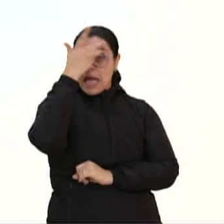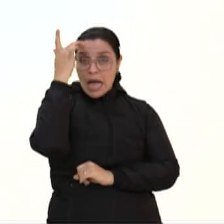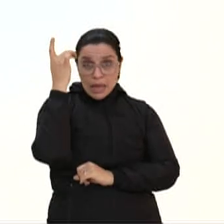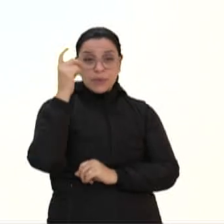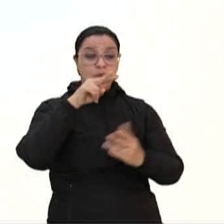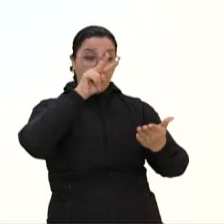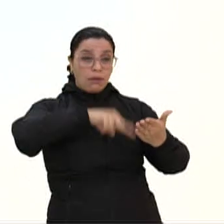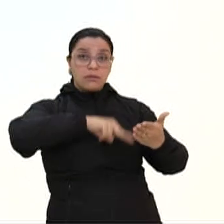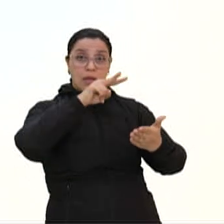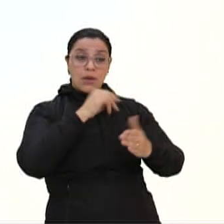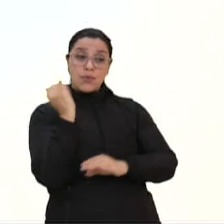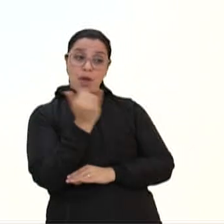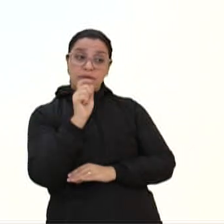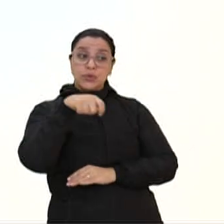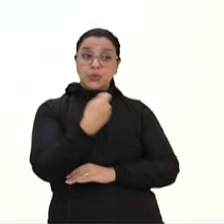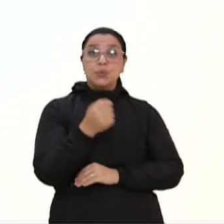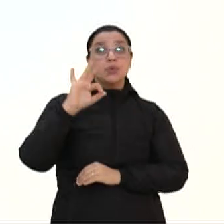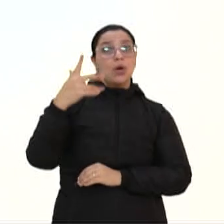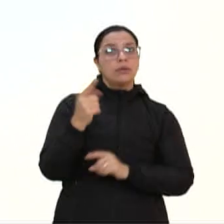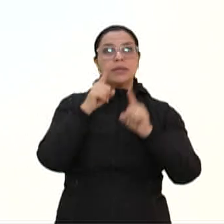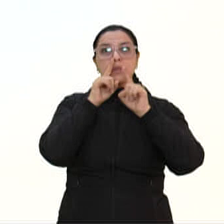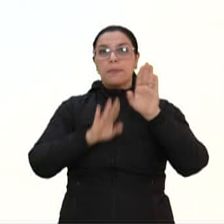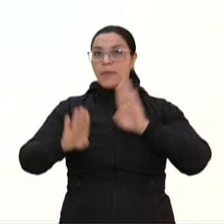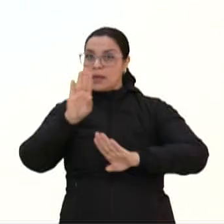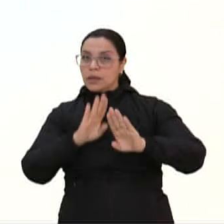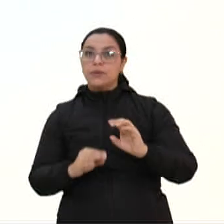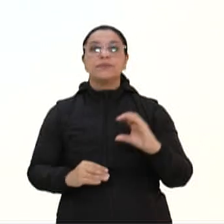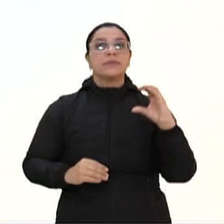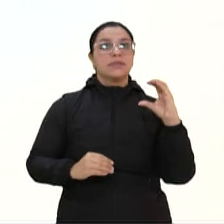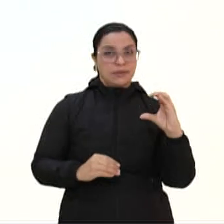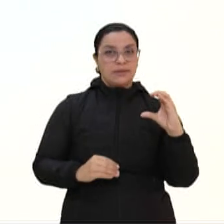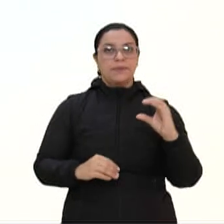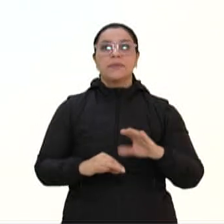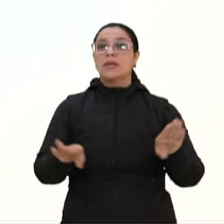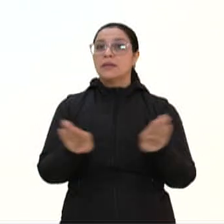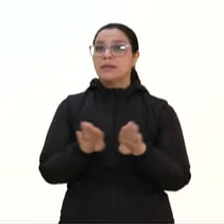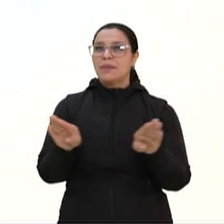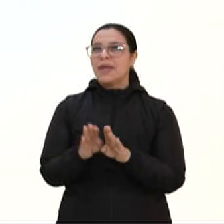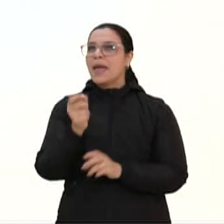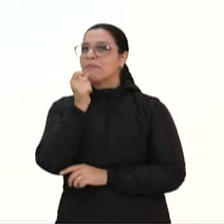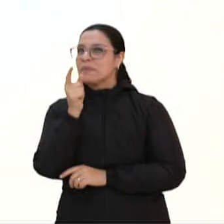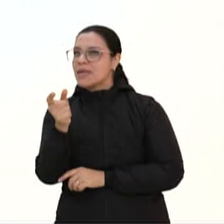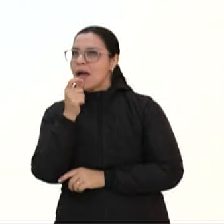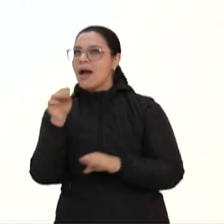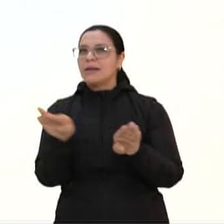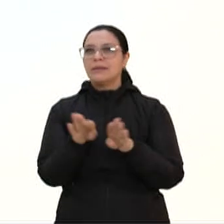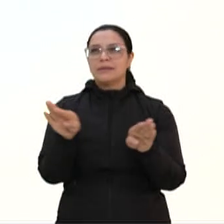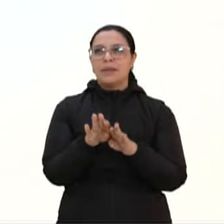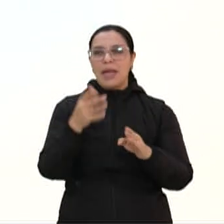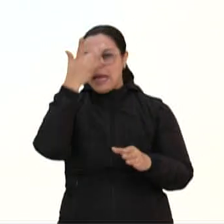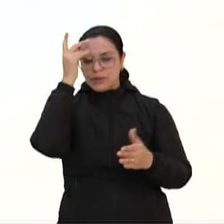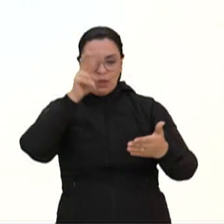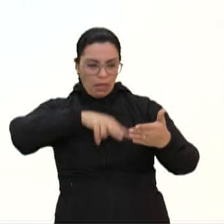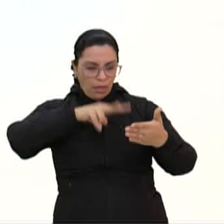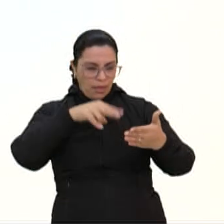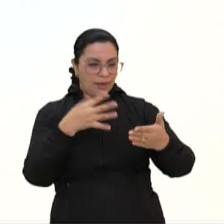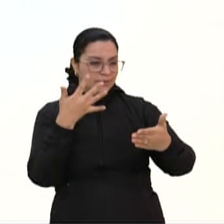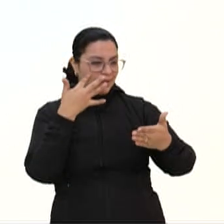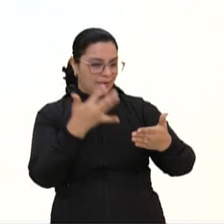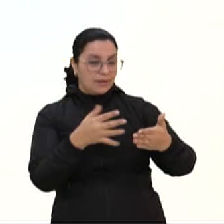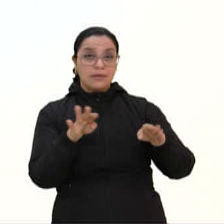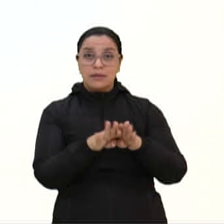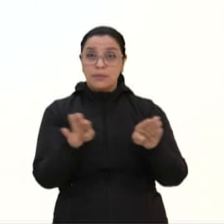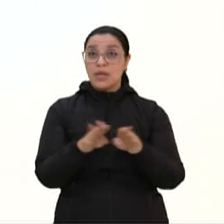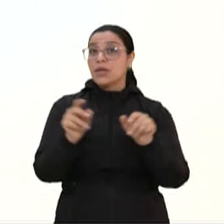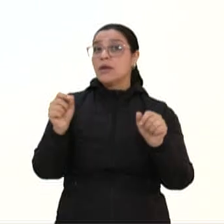alertar o leitor sobre situações perigosas. Letra C, divertir ou entreter o leitor, ou